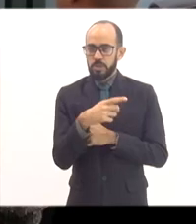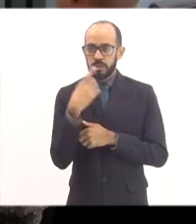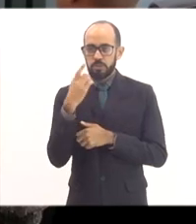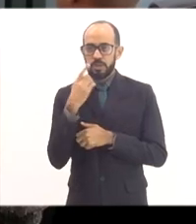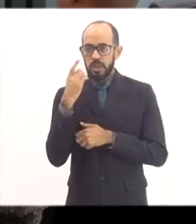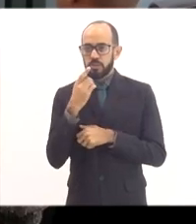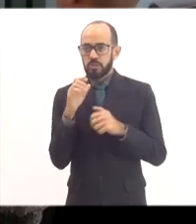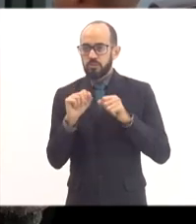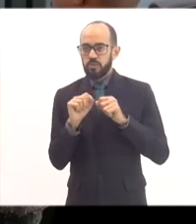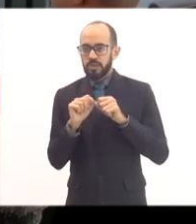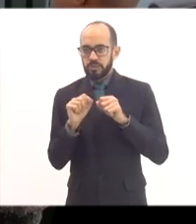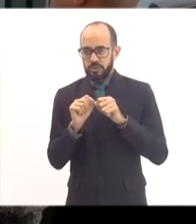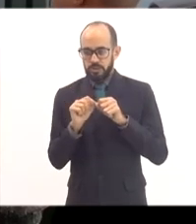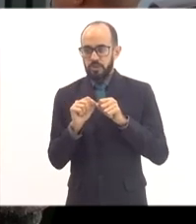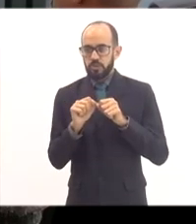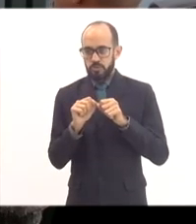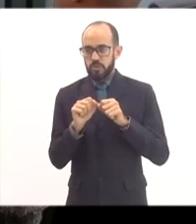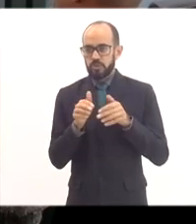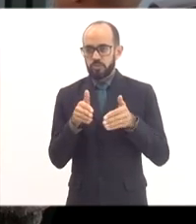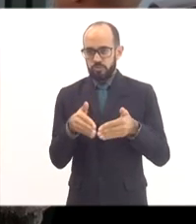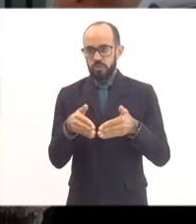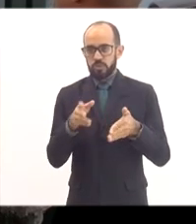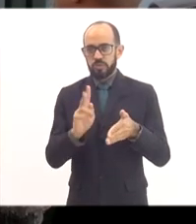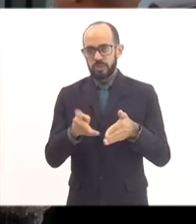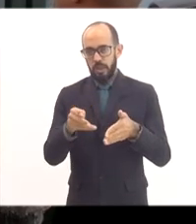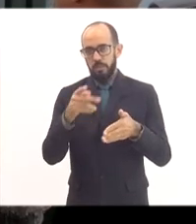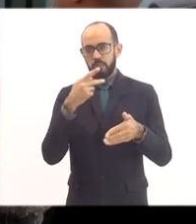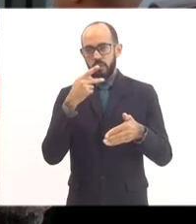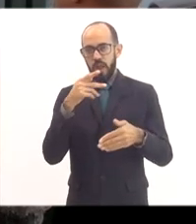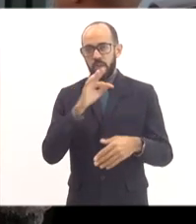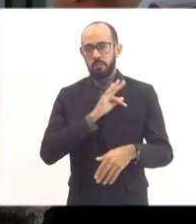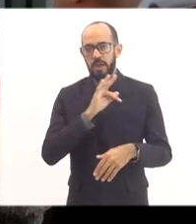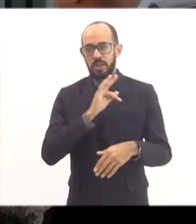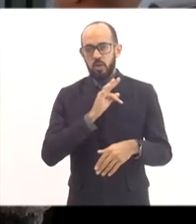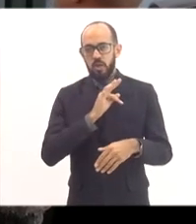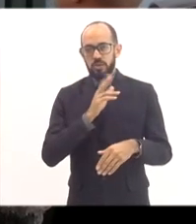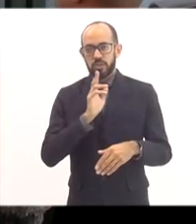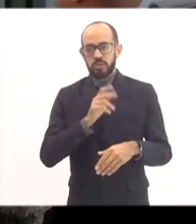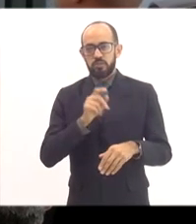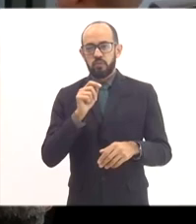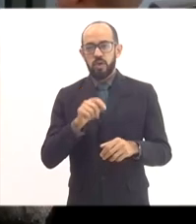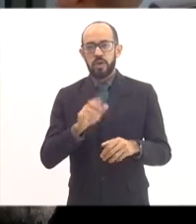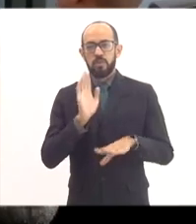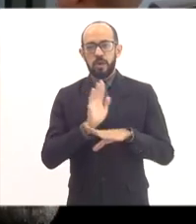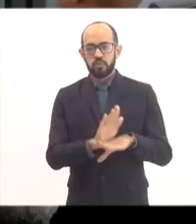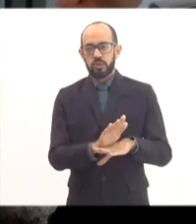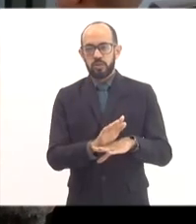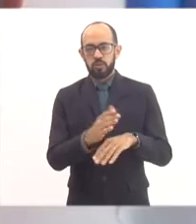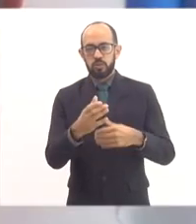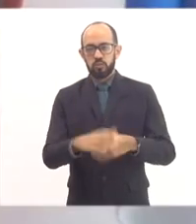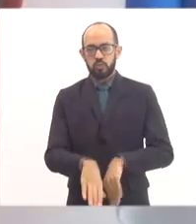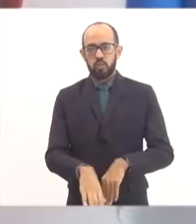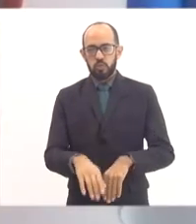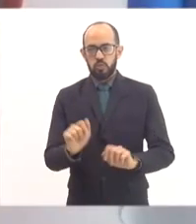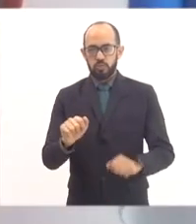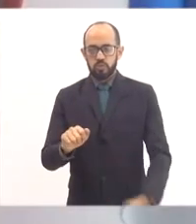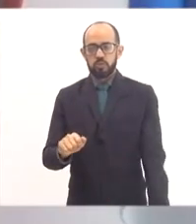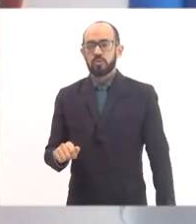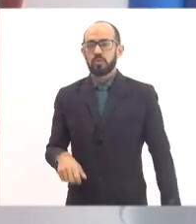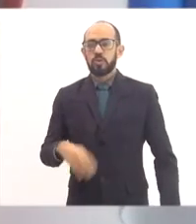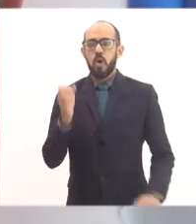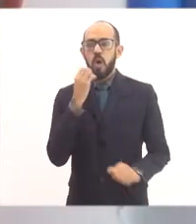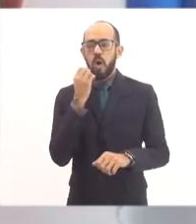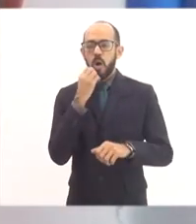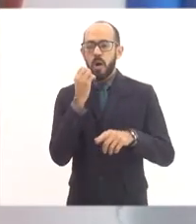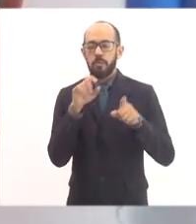e sempre cito a deputada Marta Rocha, que sempre foi uma defensora do concurso como um todo, e do servidor público, obviamente, das carreiras